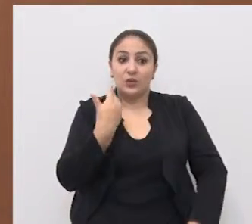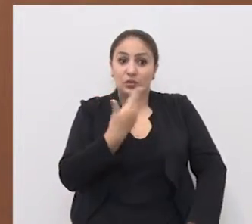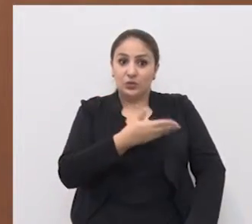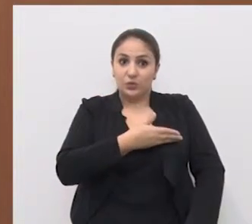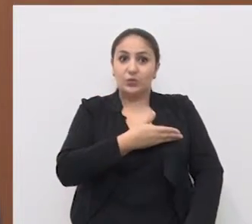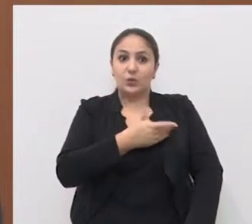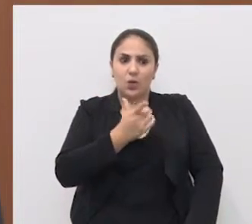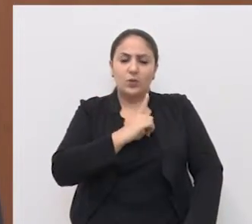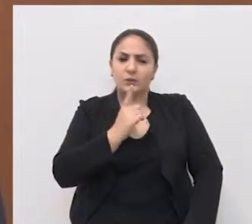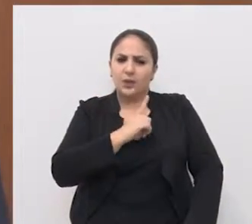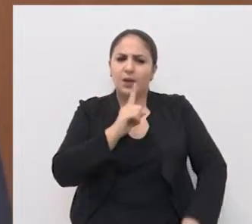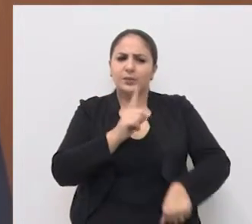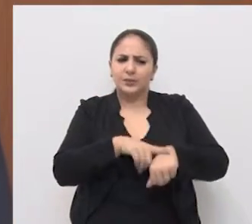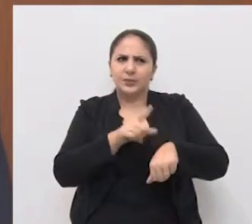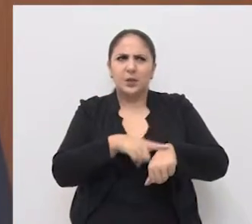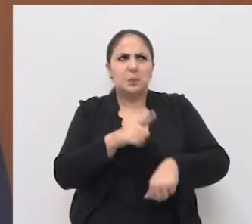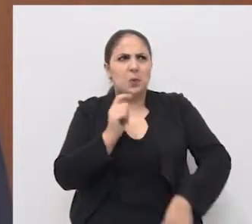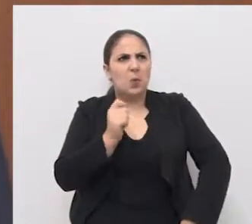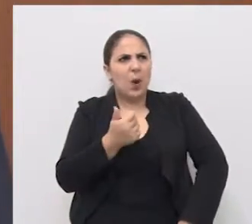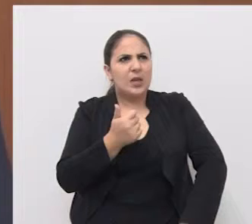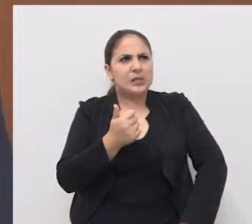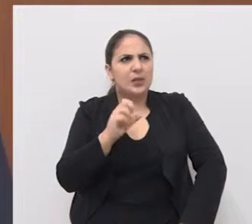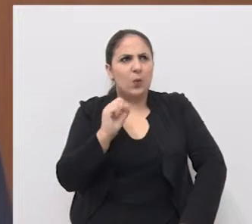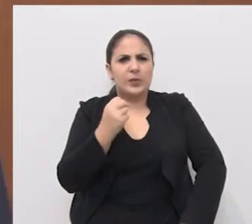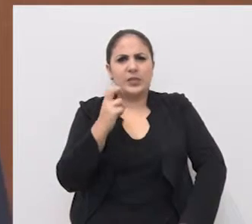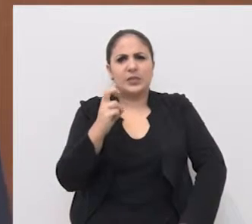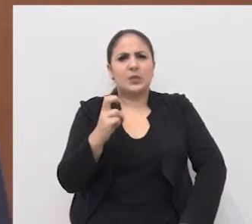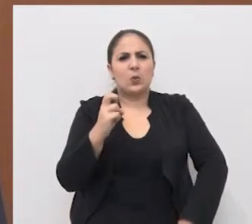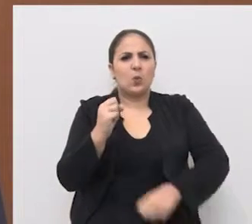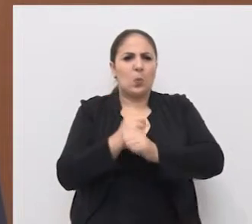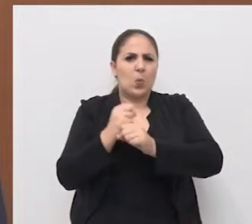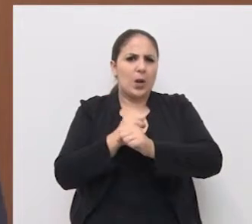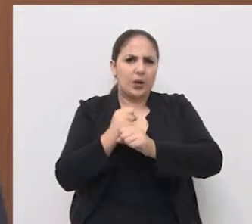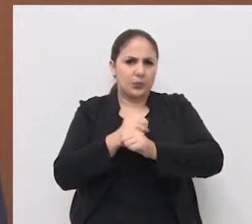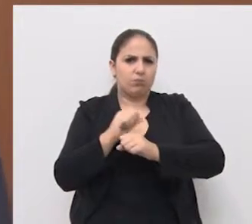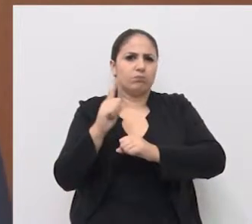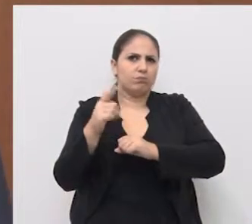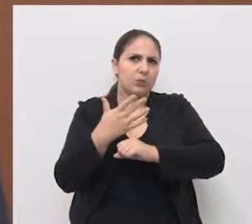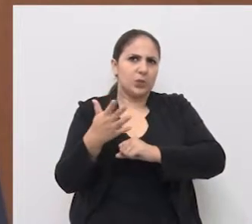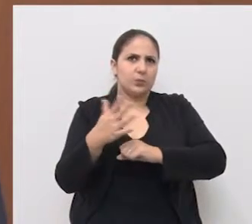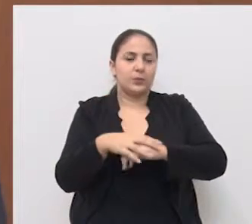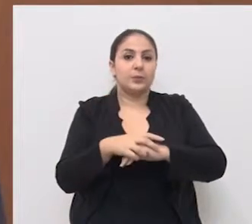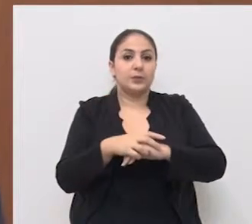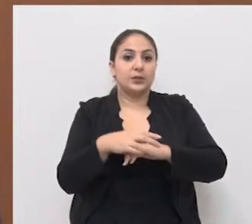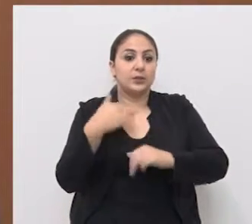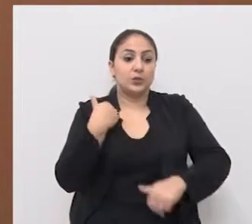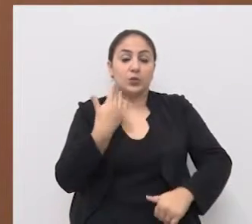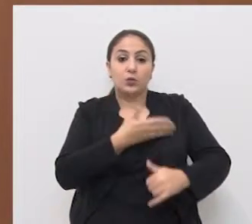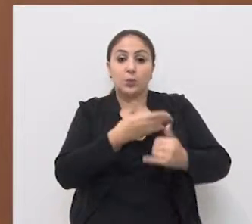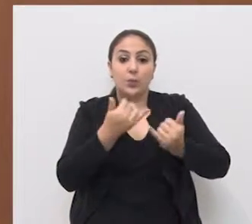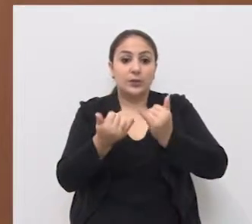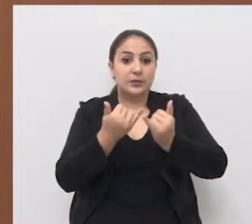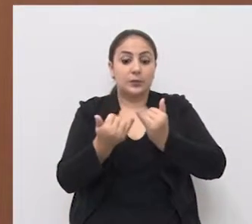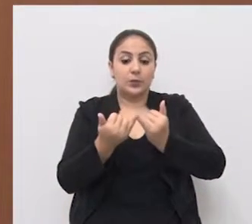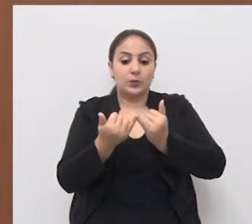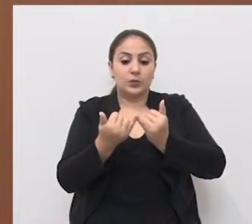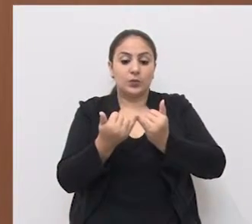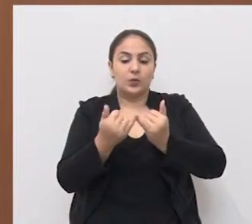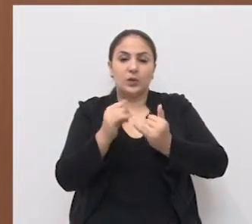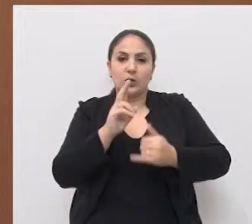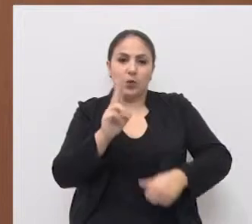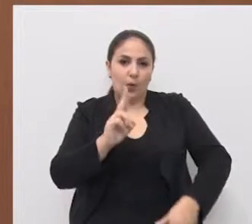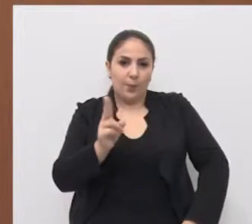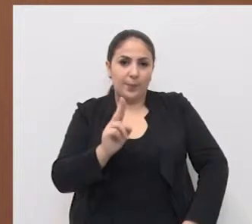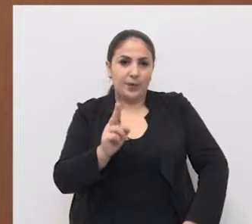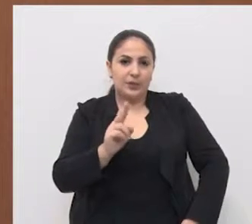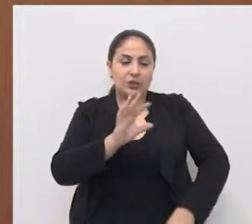E a nossa tem esse tempo de quase de 85 anos, pouco mais de 85 anos, em que, vamos dizer, oriundo daquilo